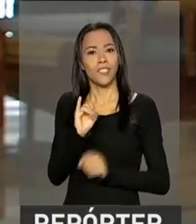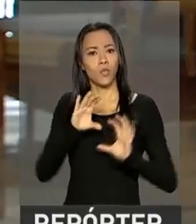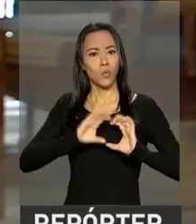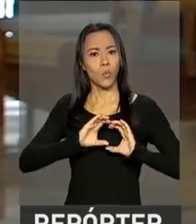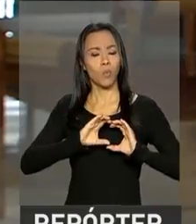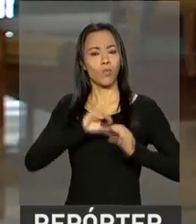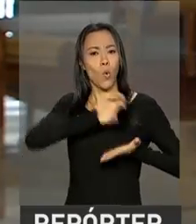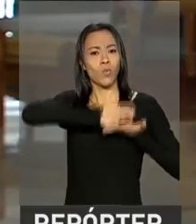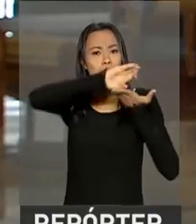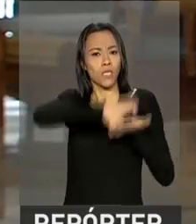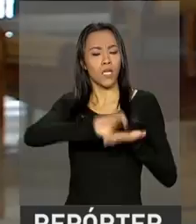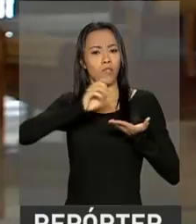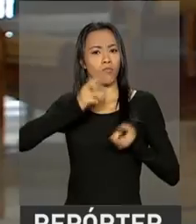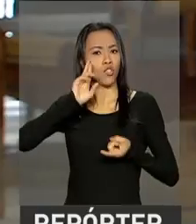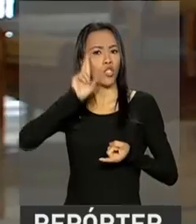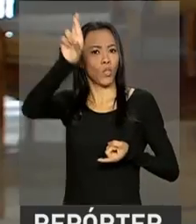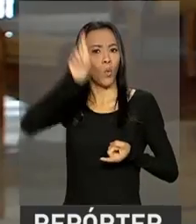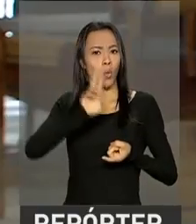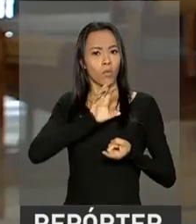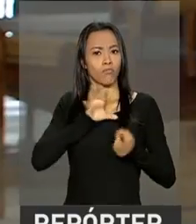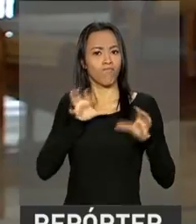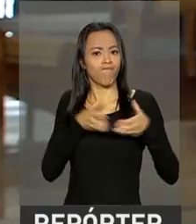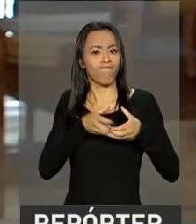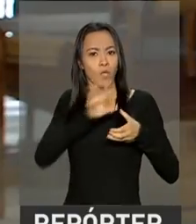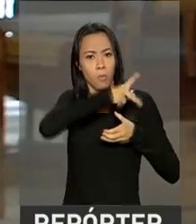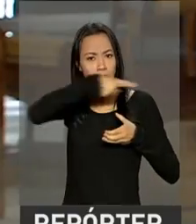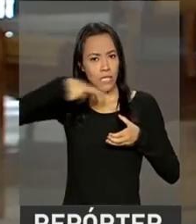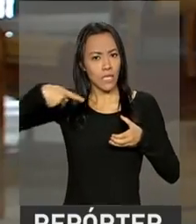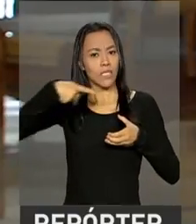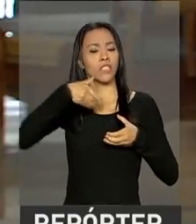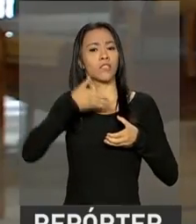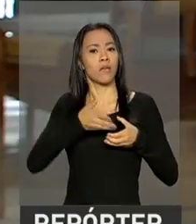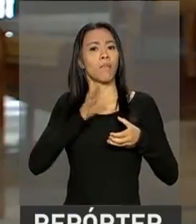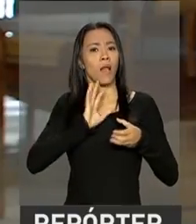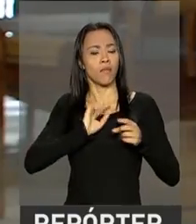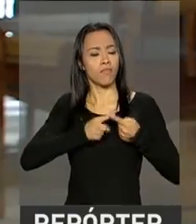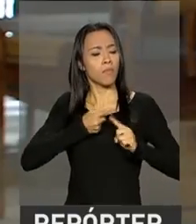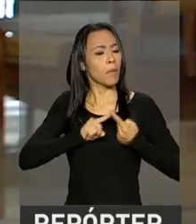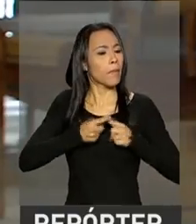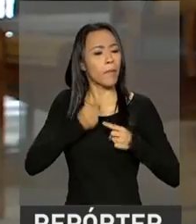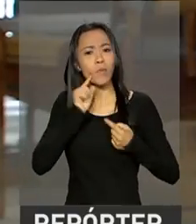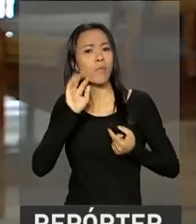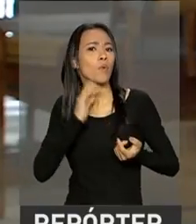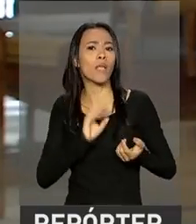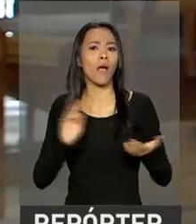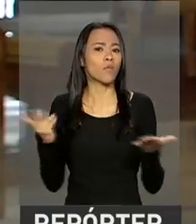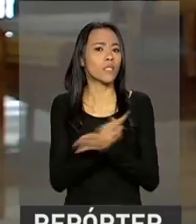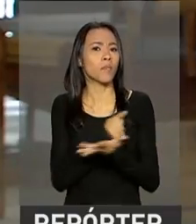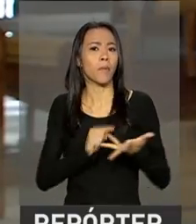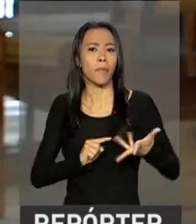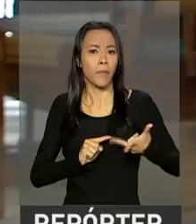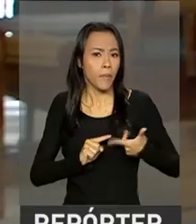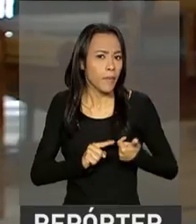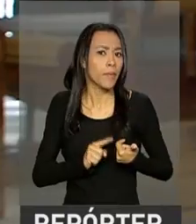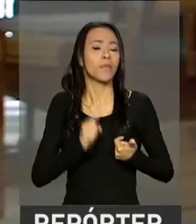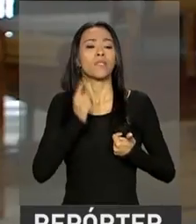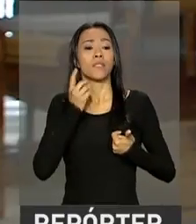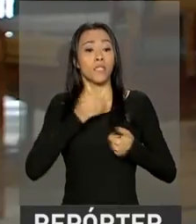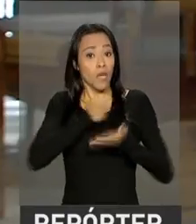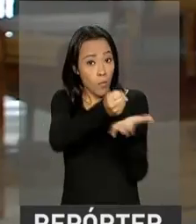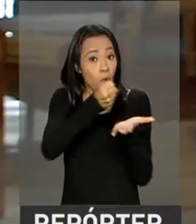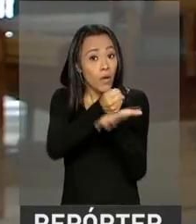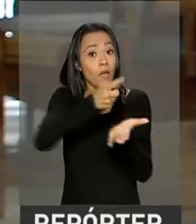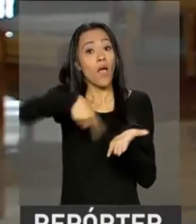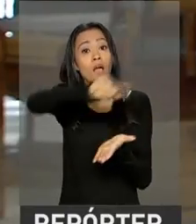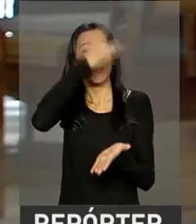crise com diretores e com o presidente da sonae para continuar acompanhando esse caso e para prestar todo o auxílio necessário